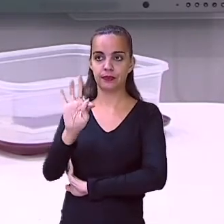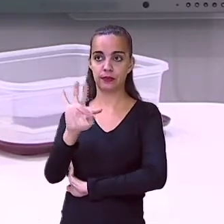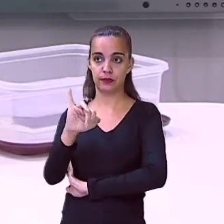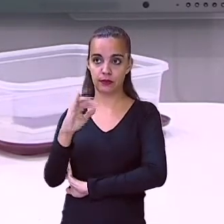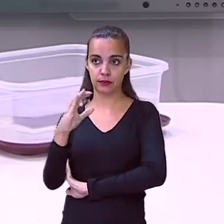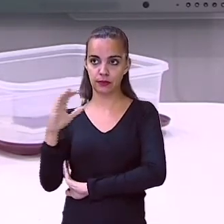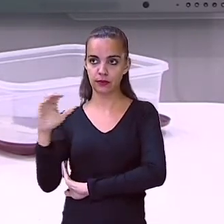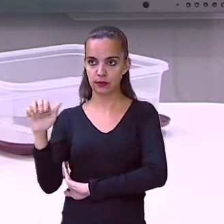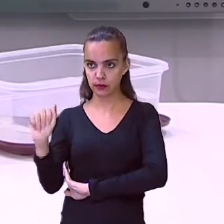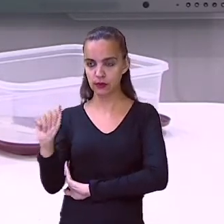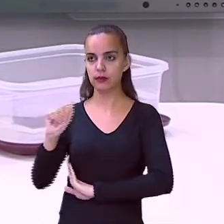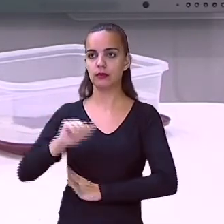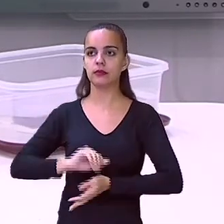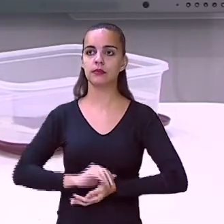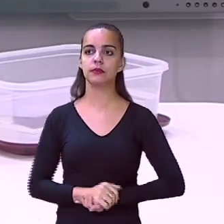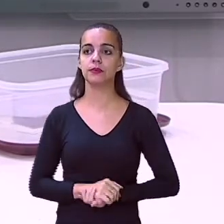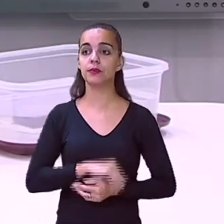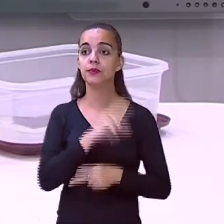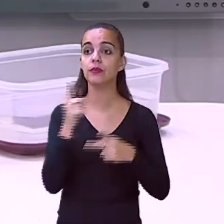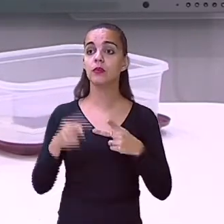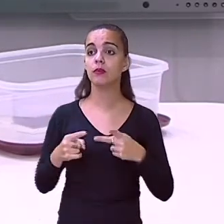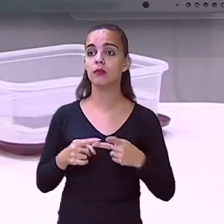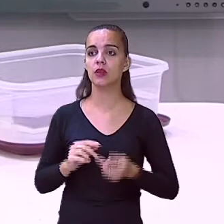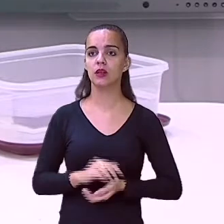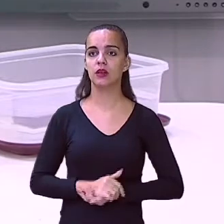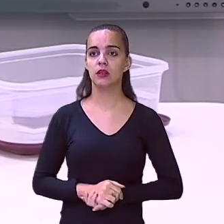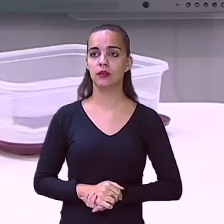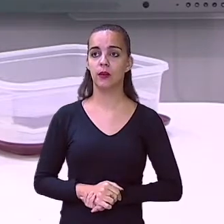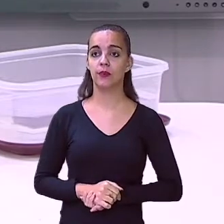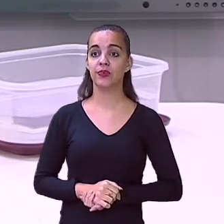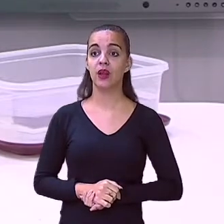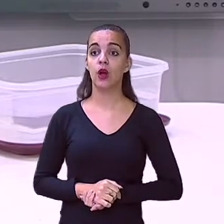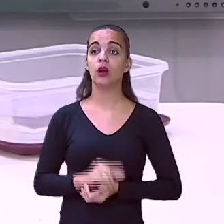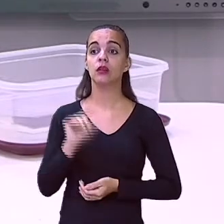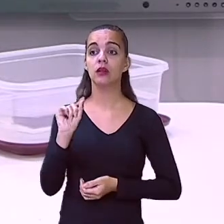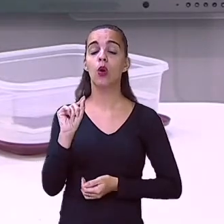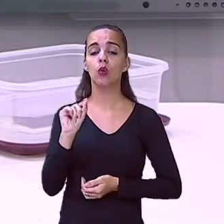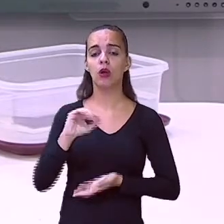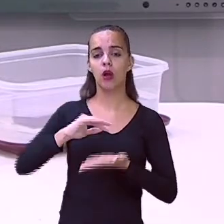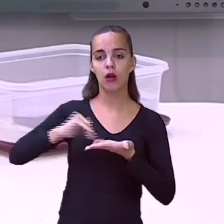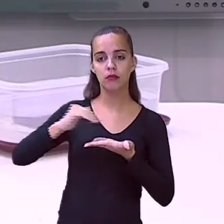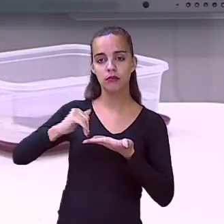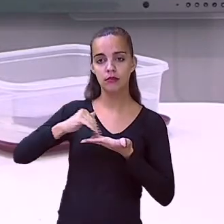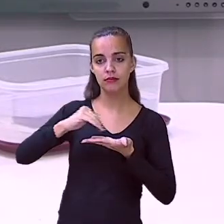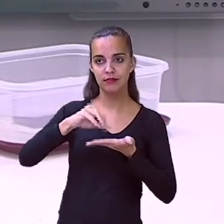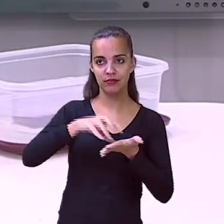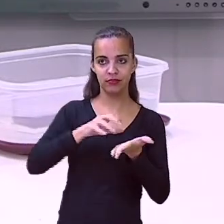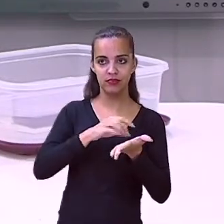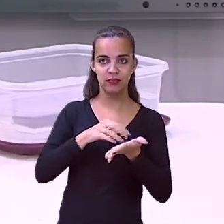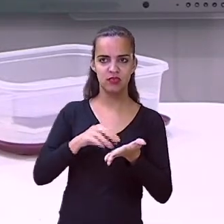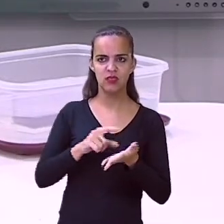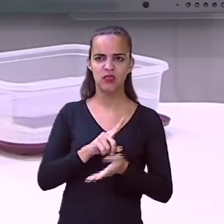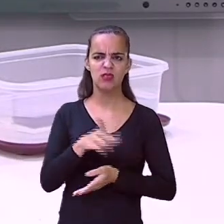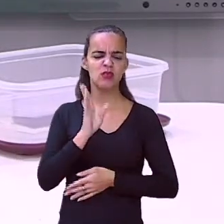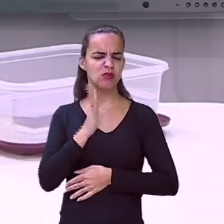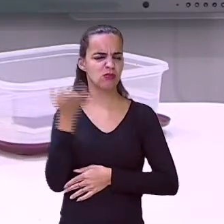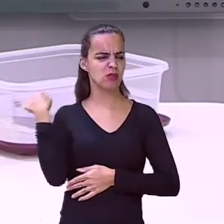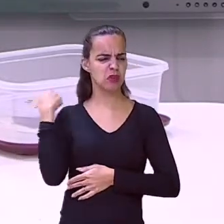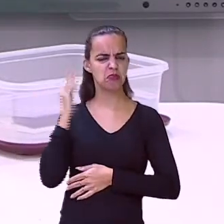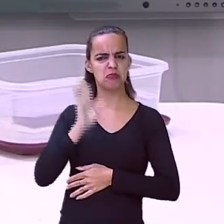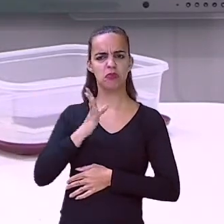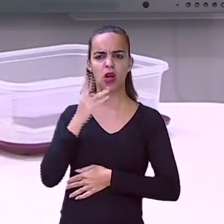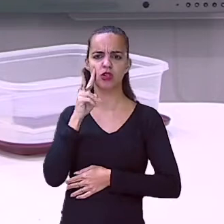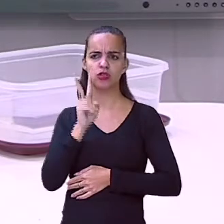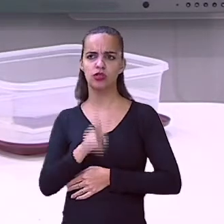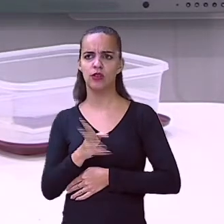Um outro processo de separação é a catação. A gente comentou em um momento